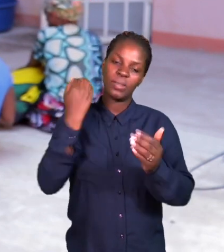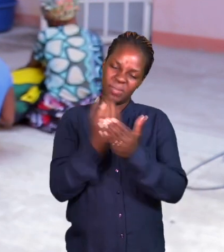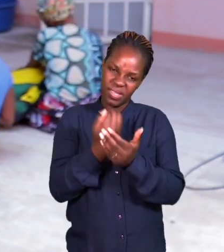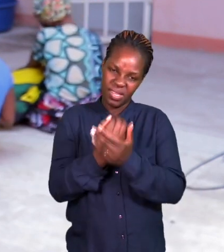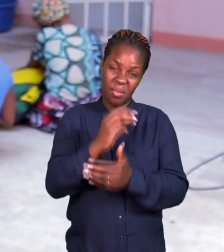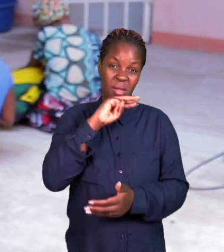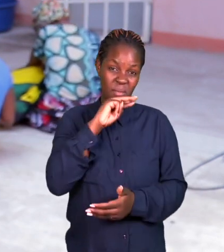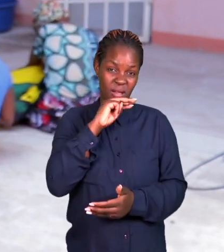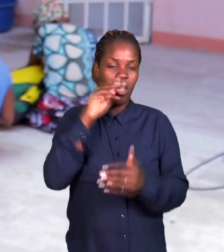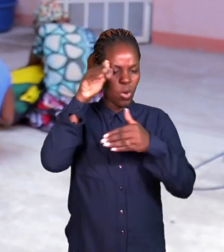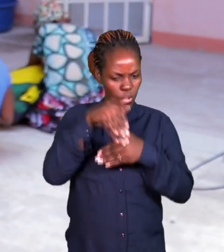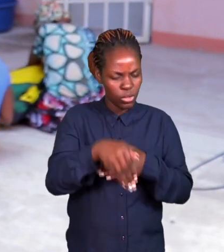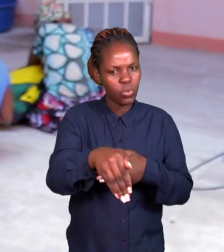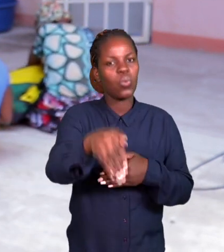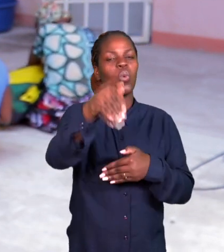continuar a dar